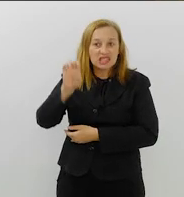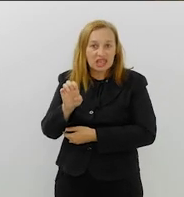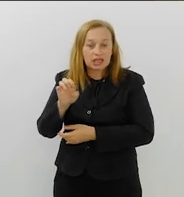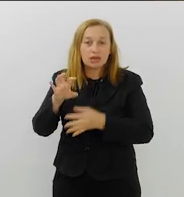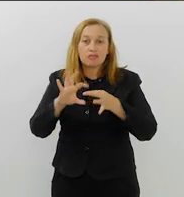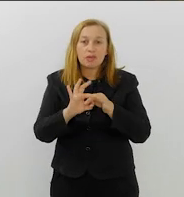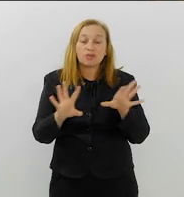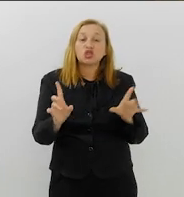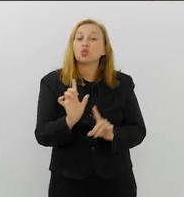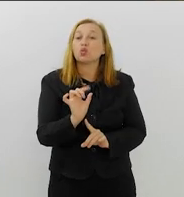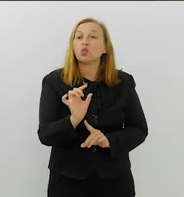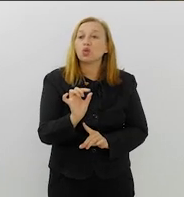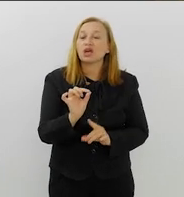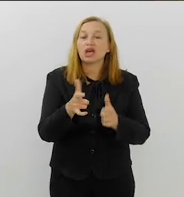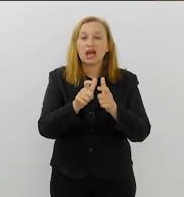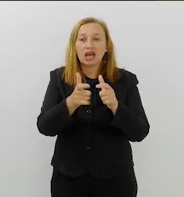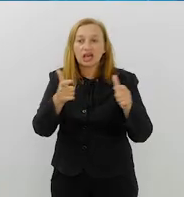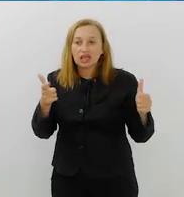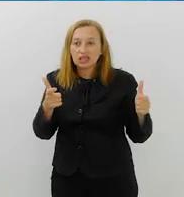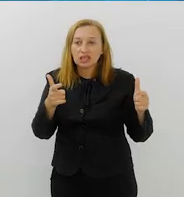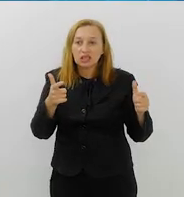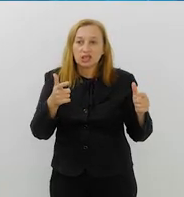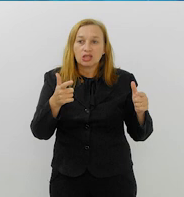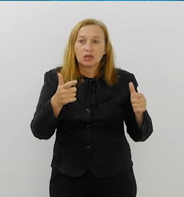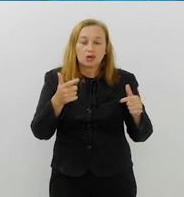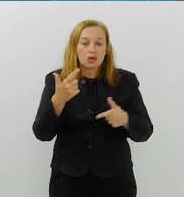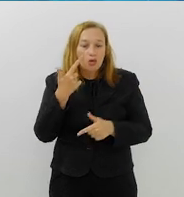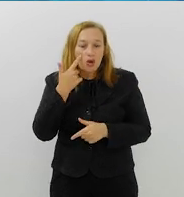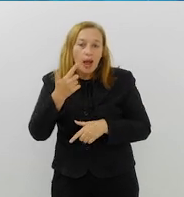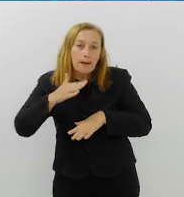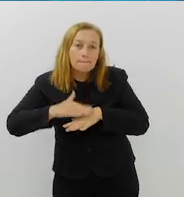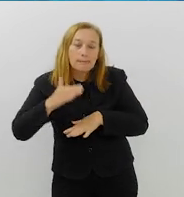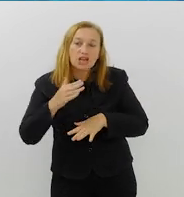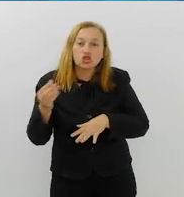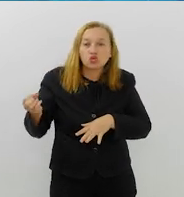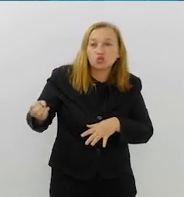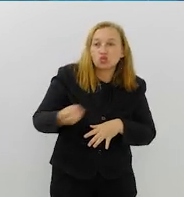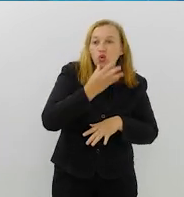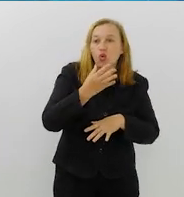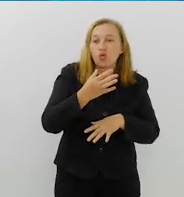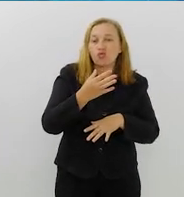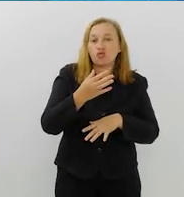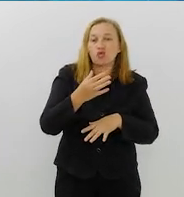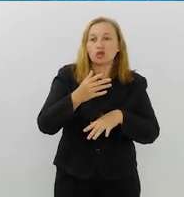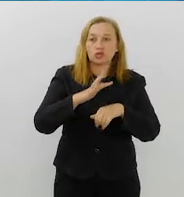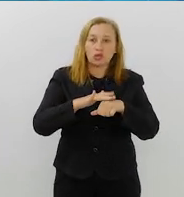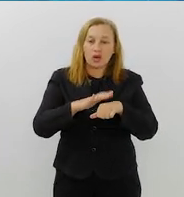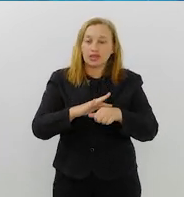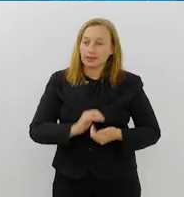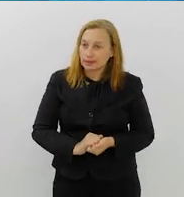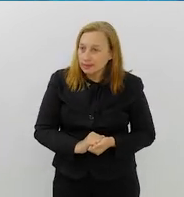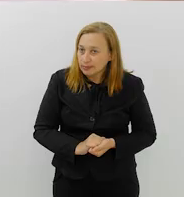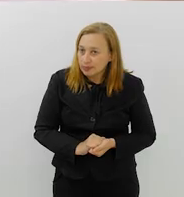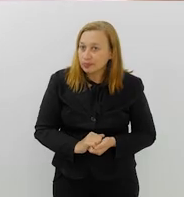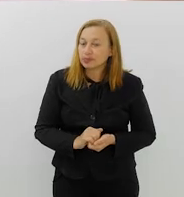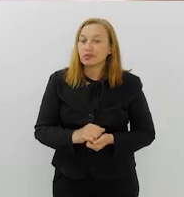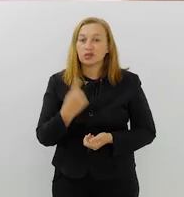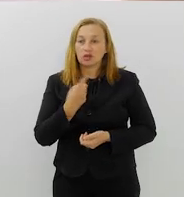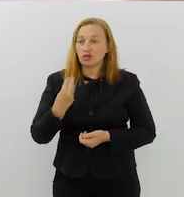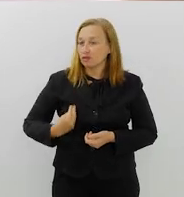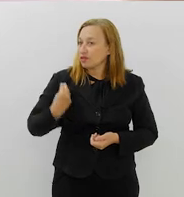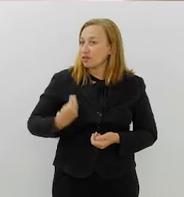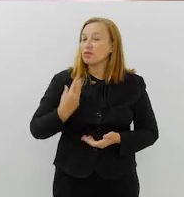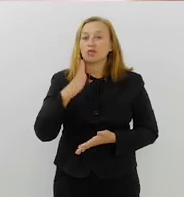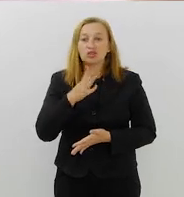né? Permitindo ampliar e olhar de perto qual é esse novo fenômeno que